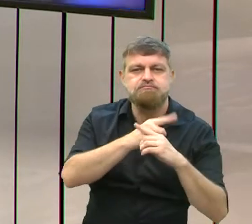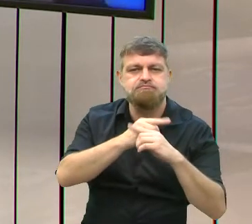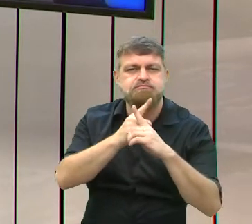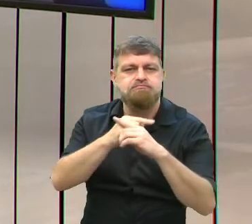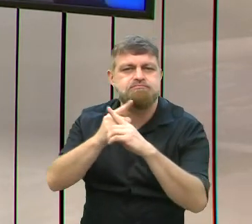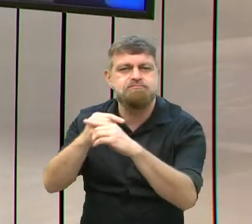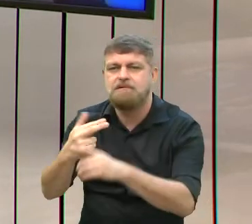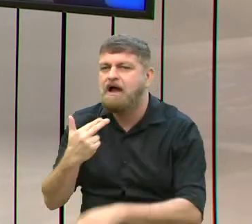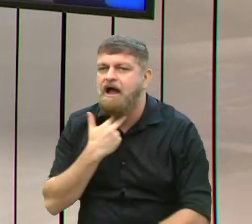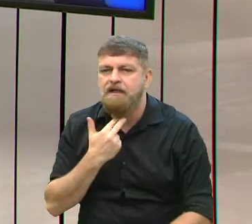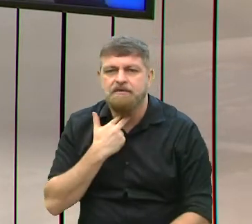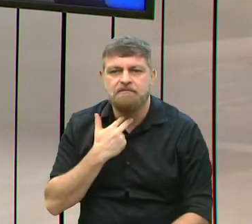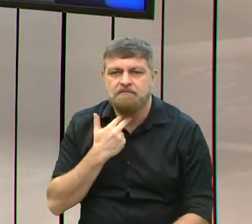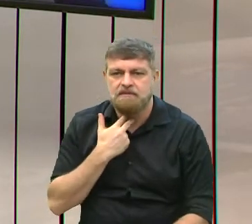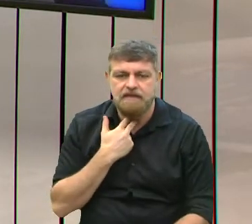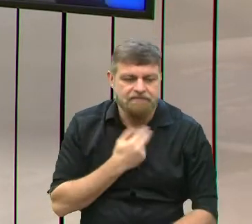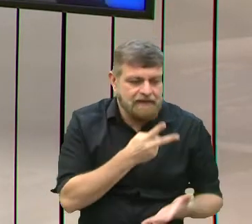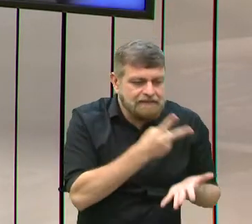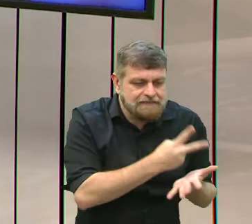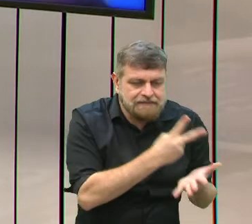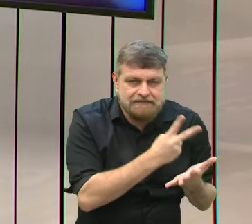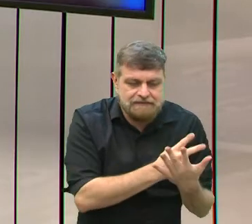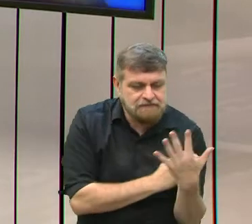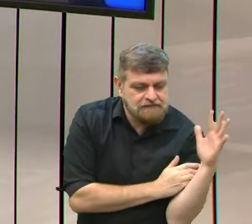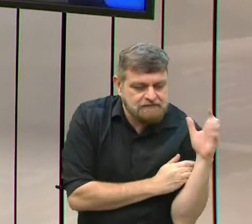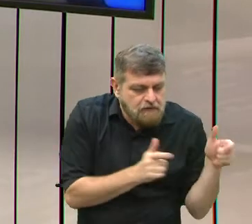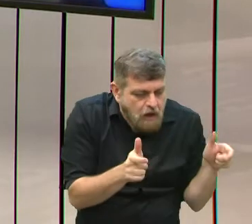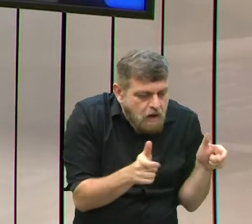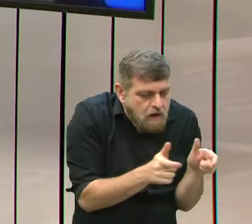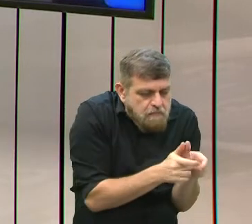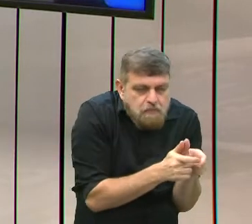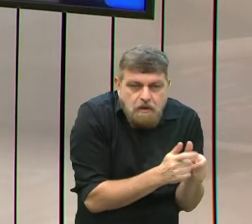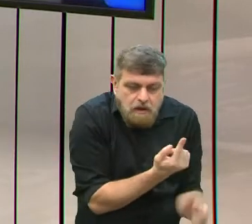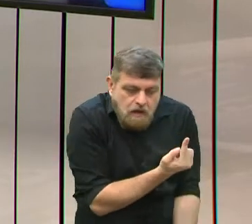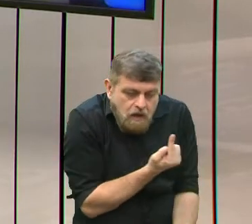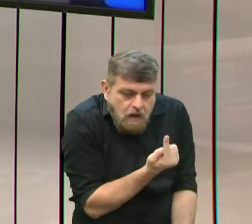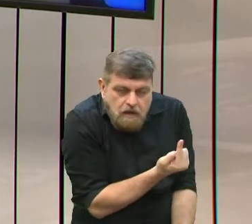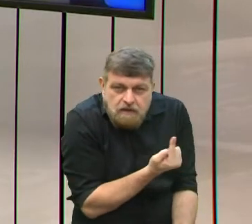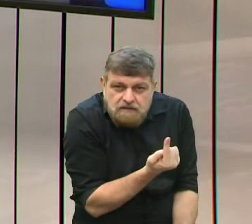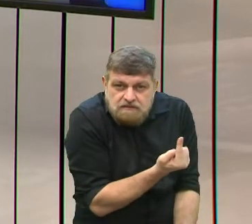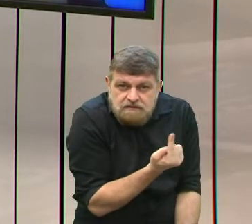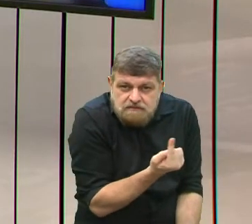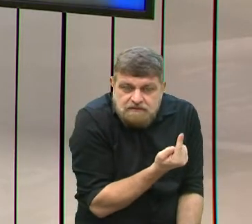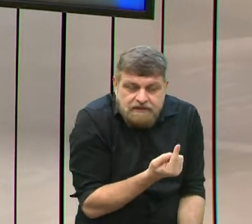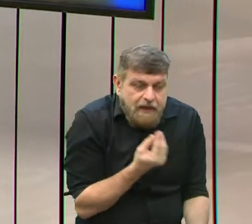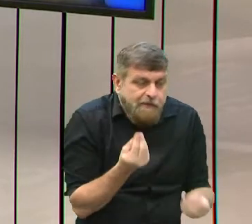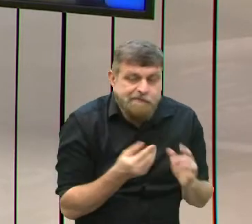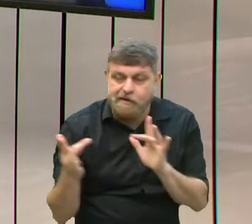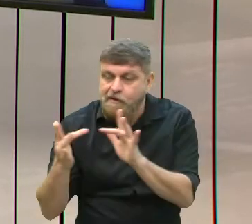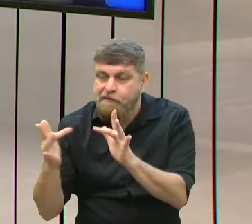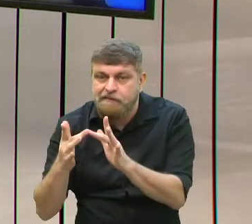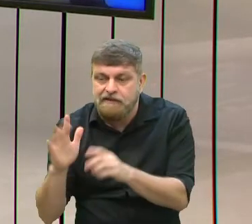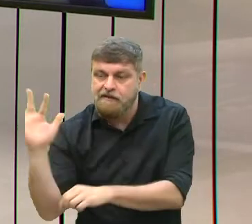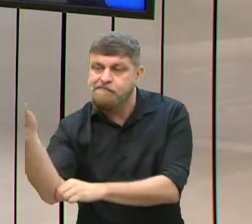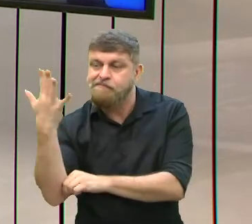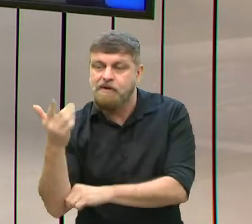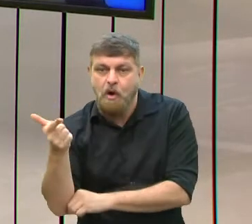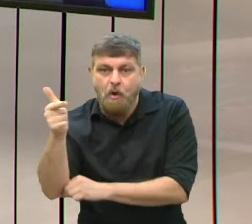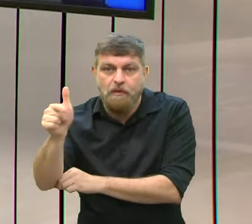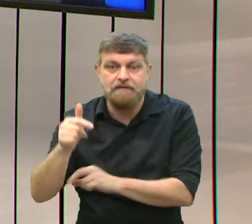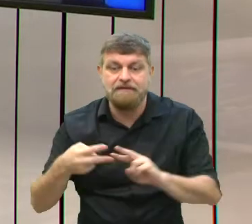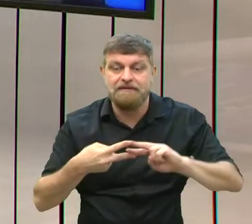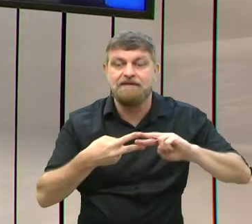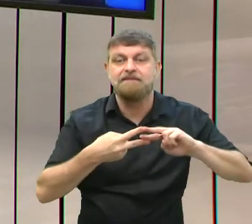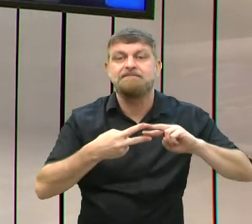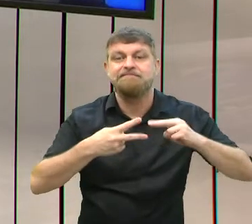que não conseguem ter voos muito longos, então elas são isoladas do ponto de vista físico e principalmente